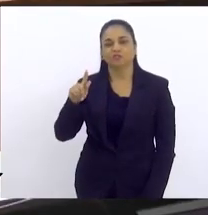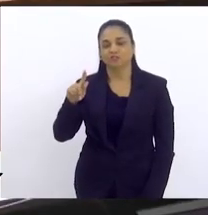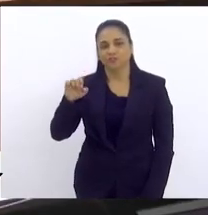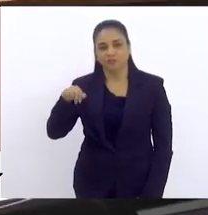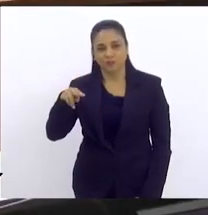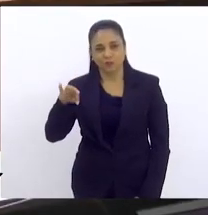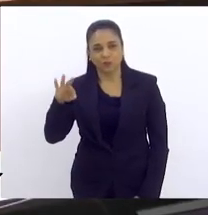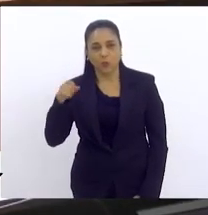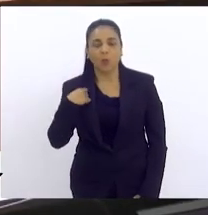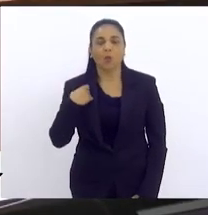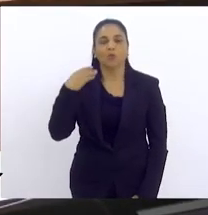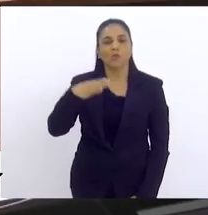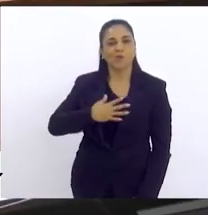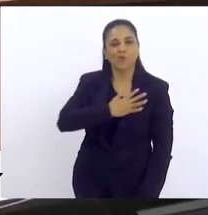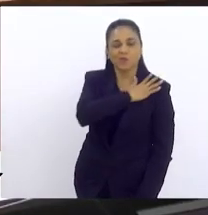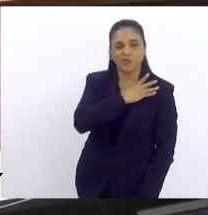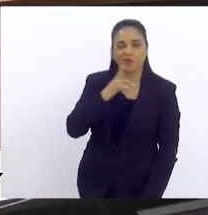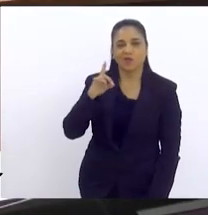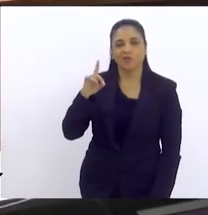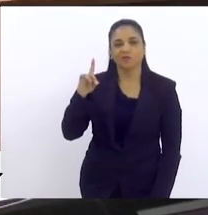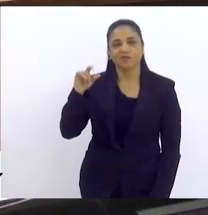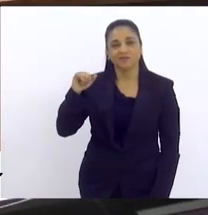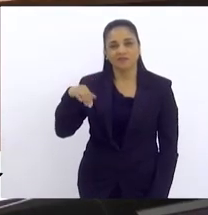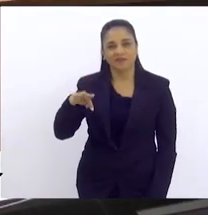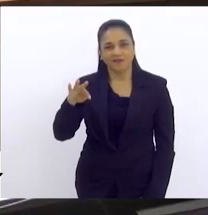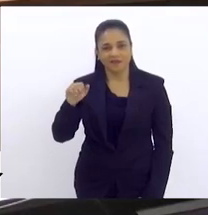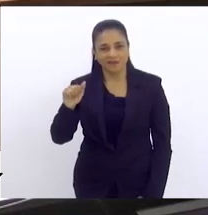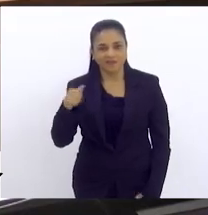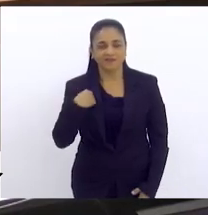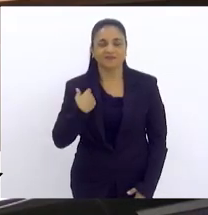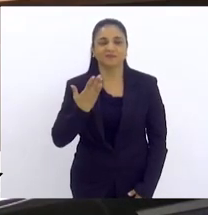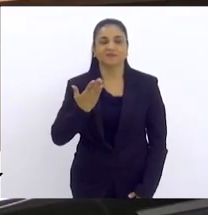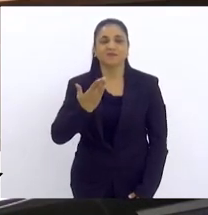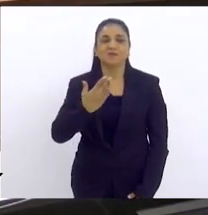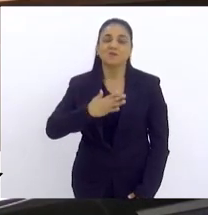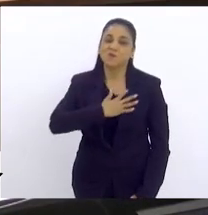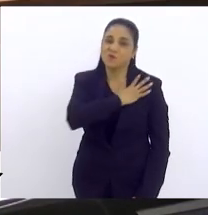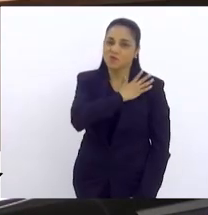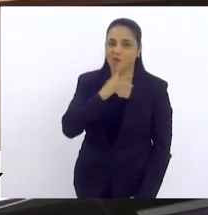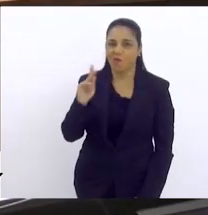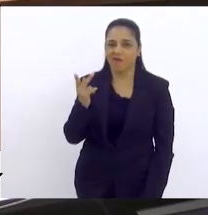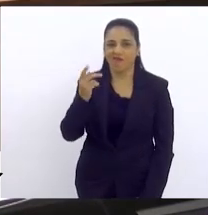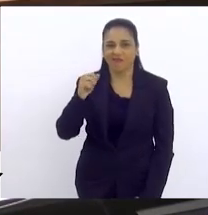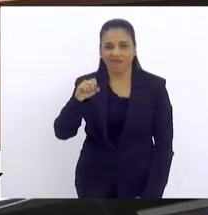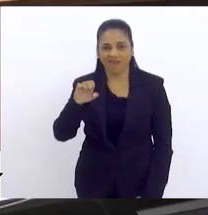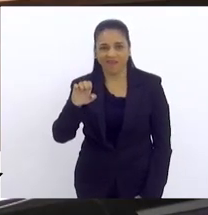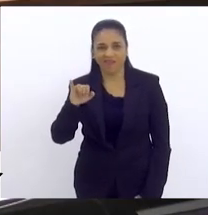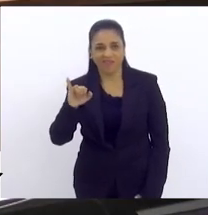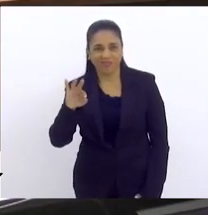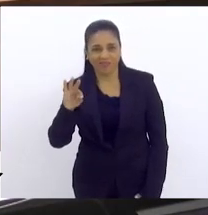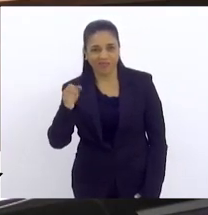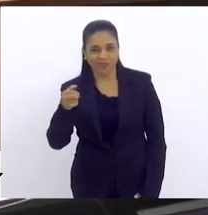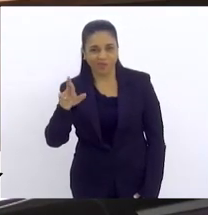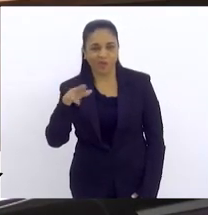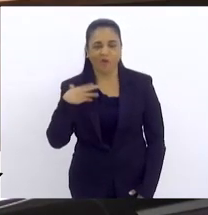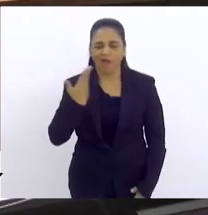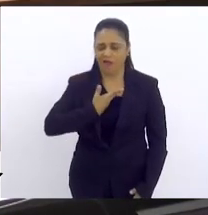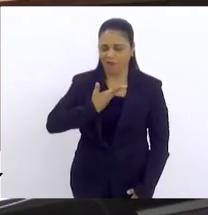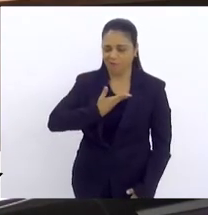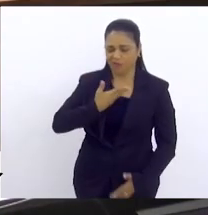André Coronel Dantas Coronel Heitor amigo de longa data muito tempo que a gente já